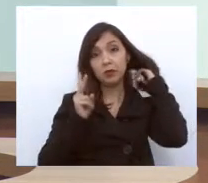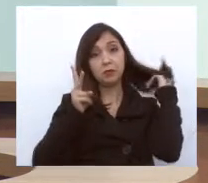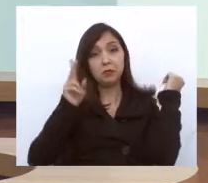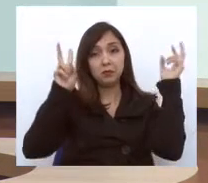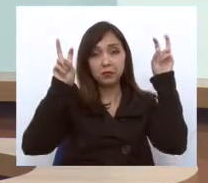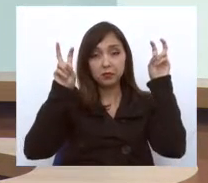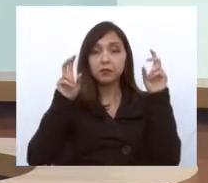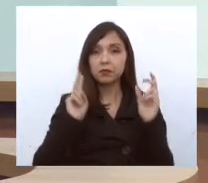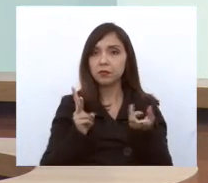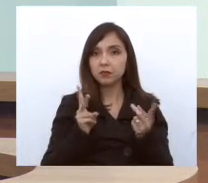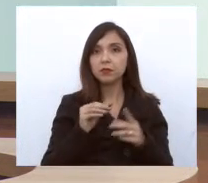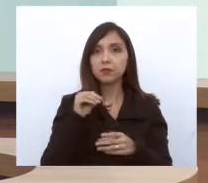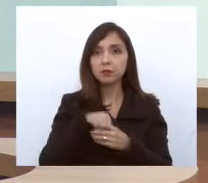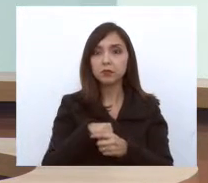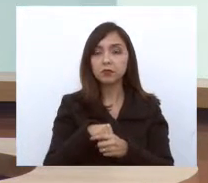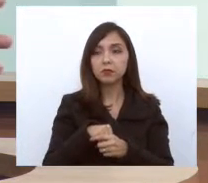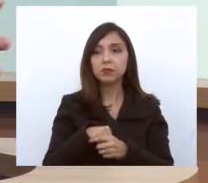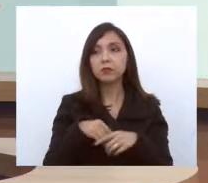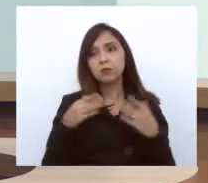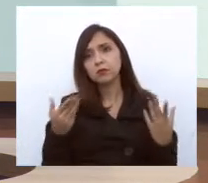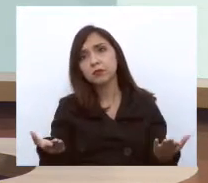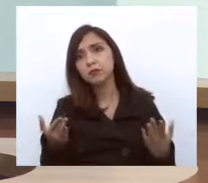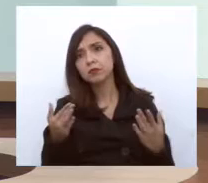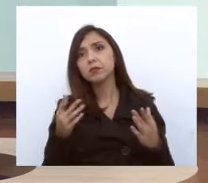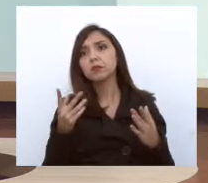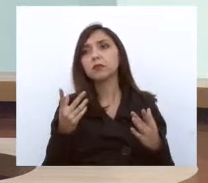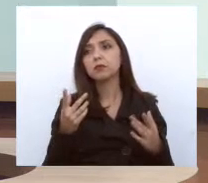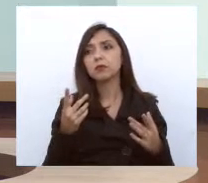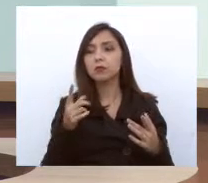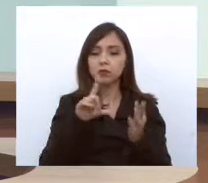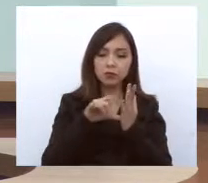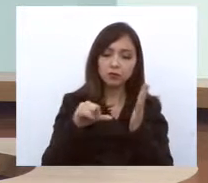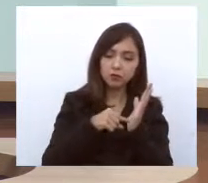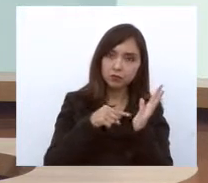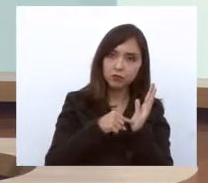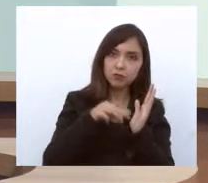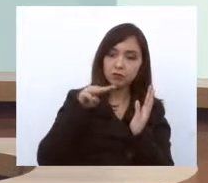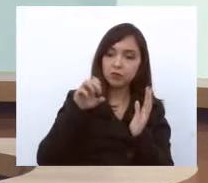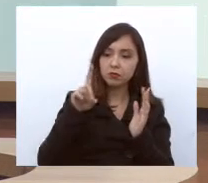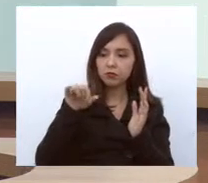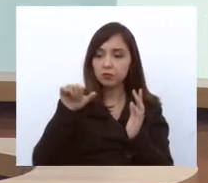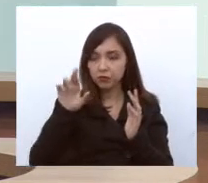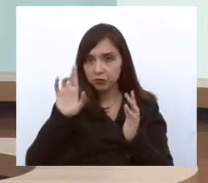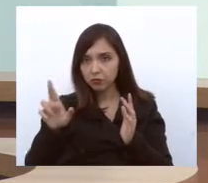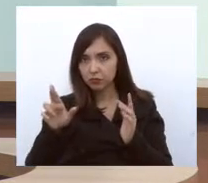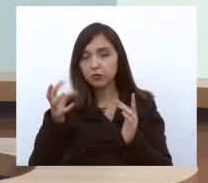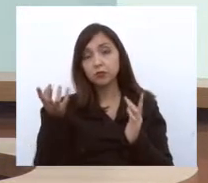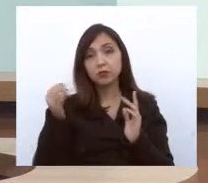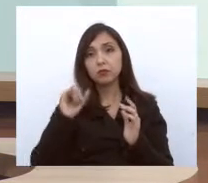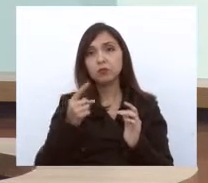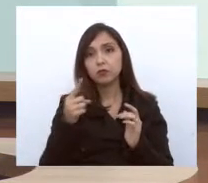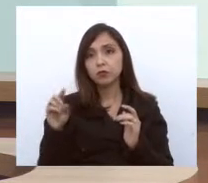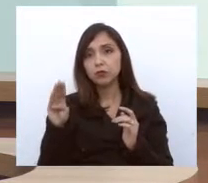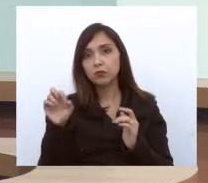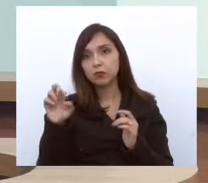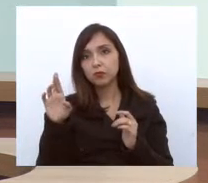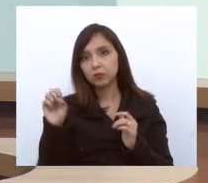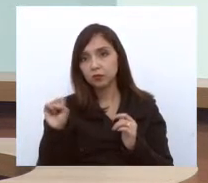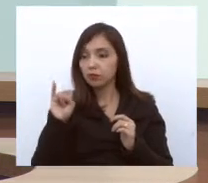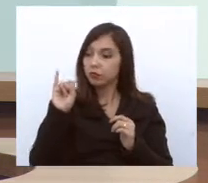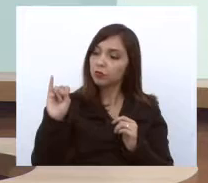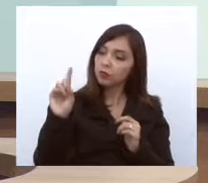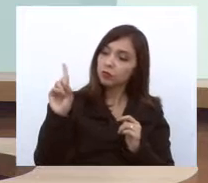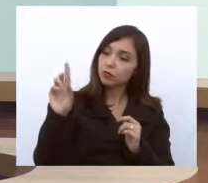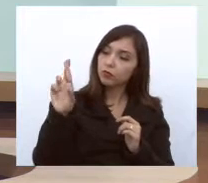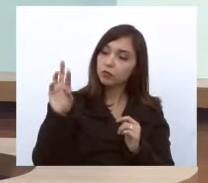que existe aí. E que é a questão dos medidores, na lei aqui chama de medidores, e o vereador João Barbosa colocou como hidrômetros,